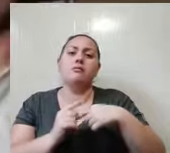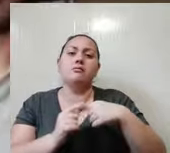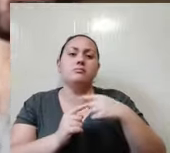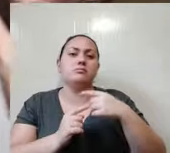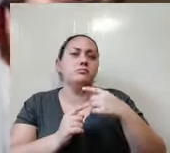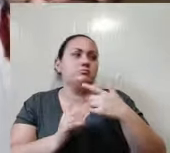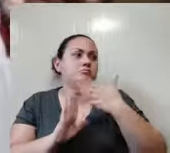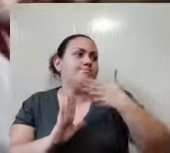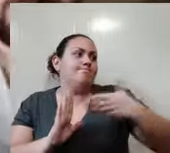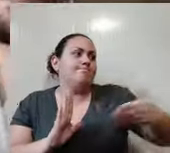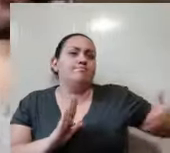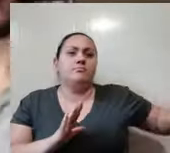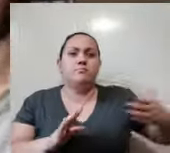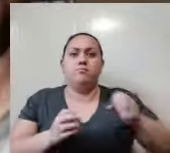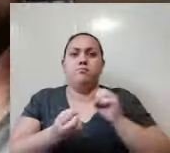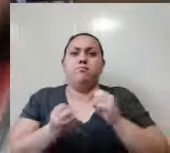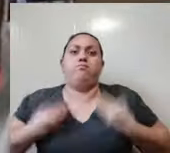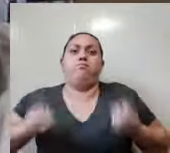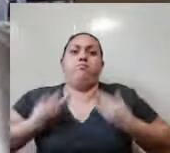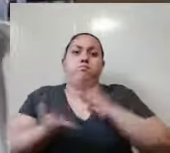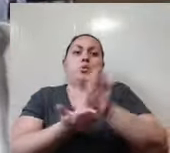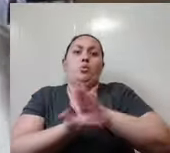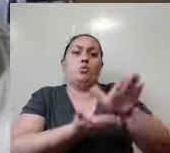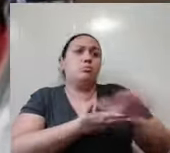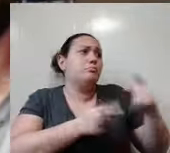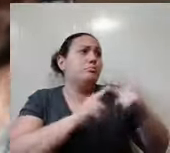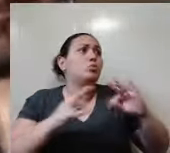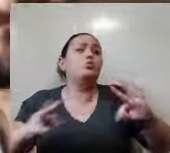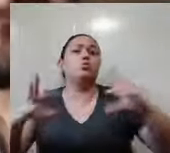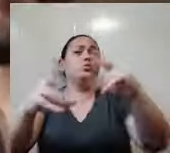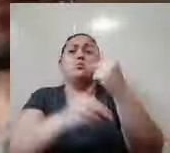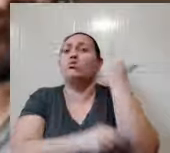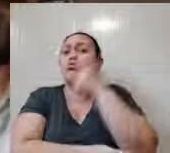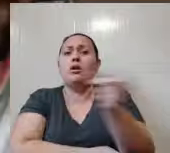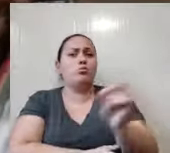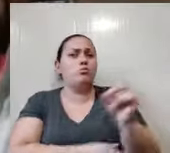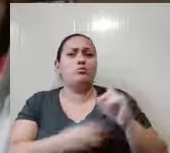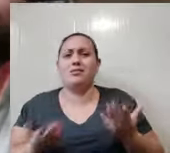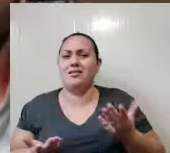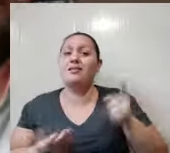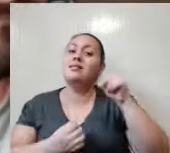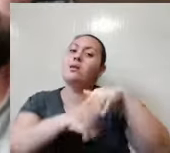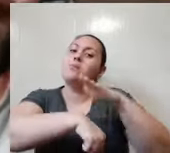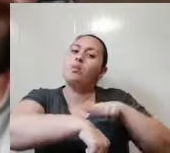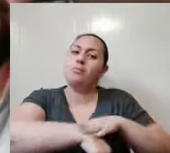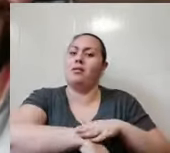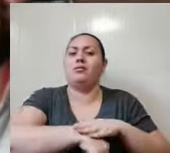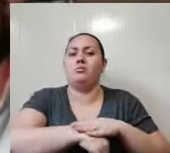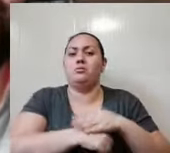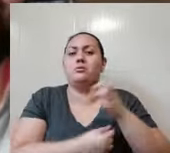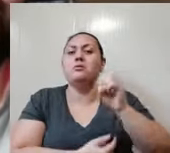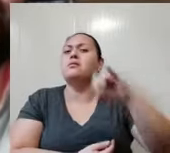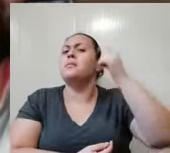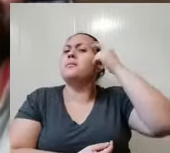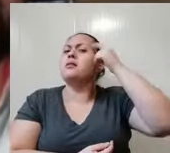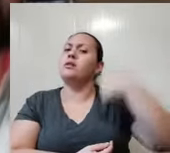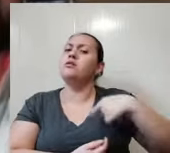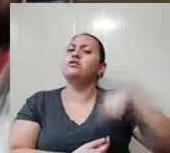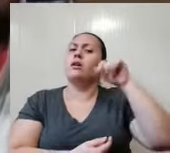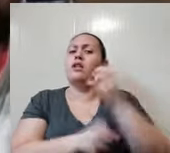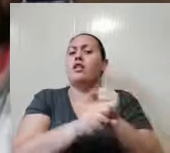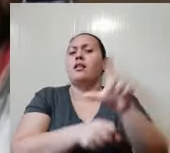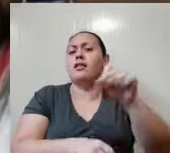exatamente isso, assim. É uma ode à produtividade que ninguém vai dar conta, porque ninguém dá conta. Né? E o Anderson estava falando, assim,